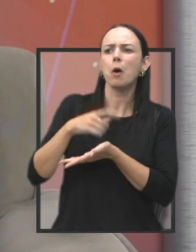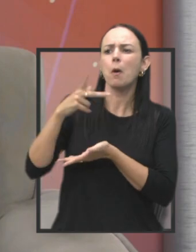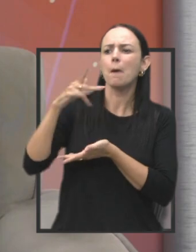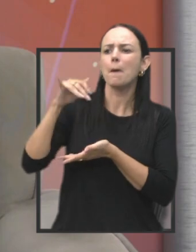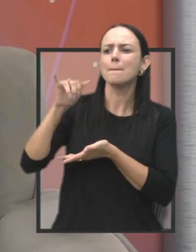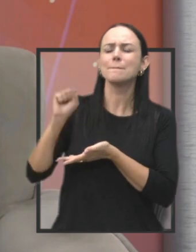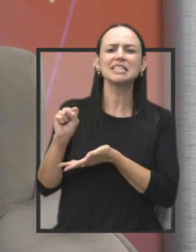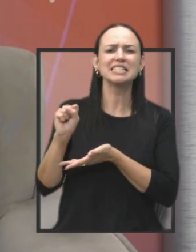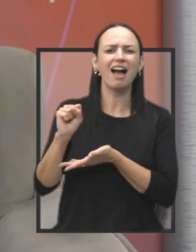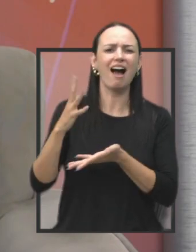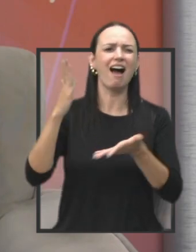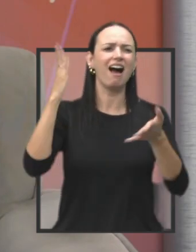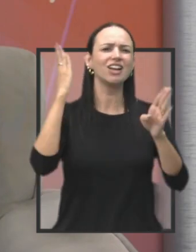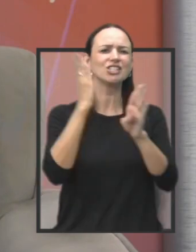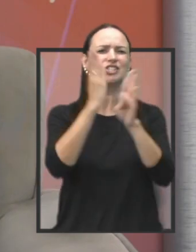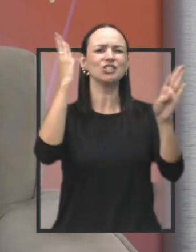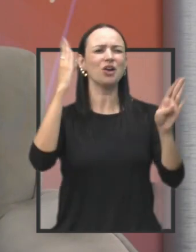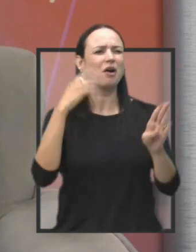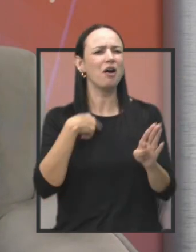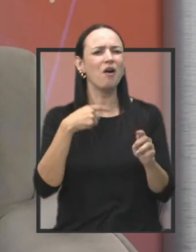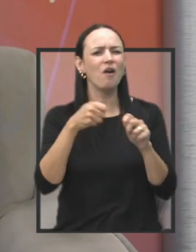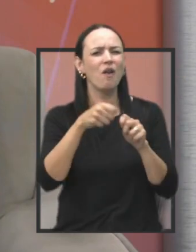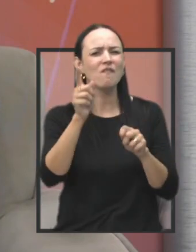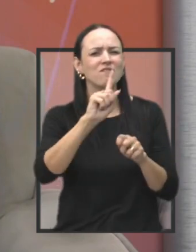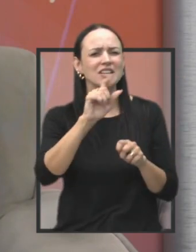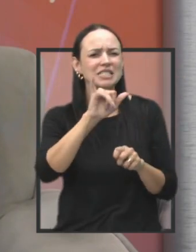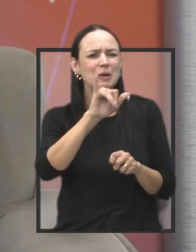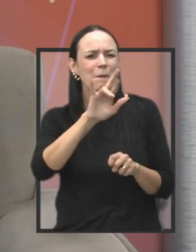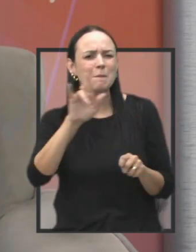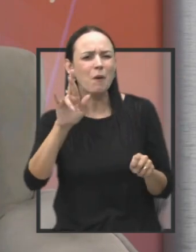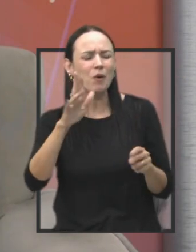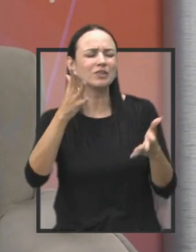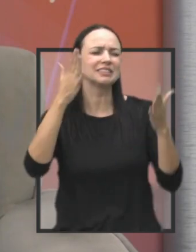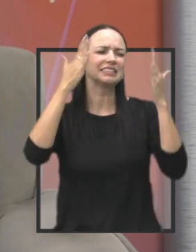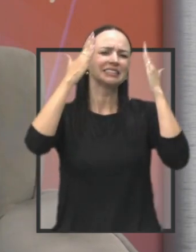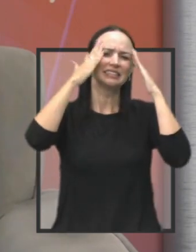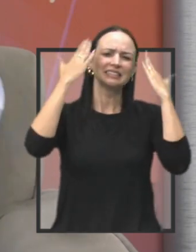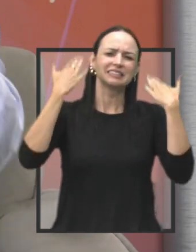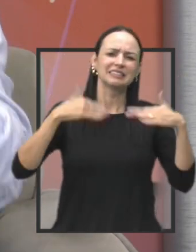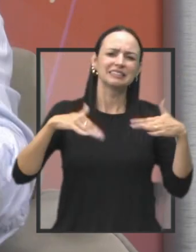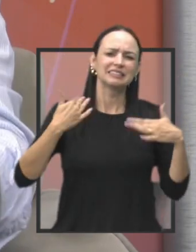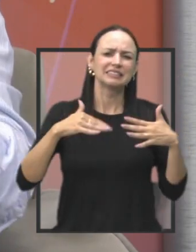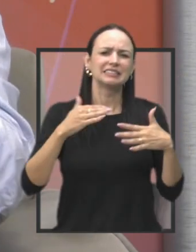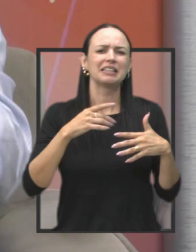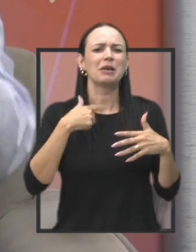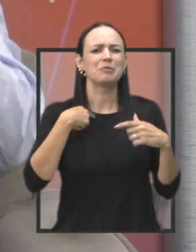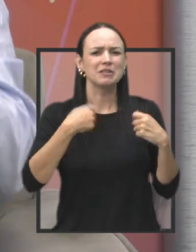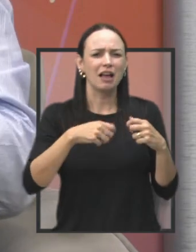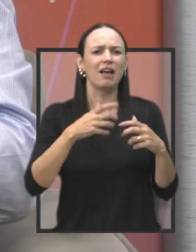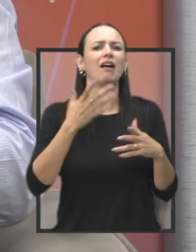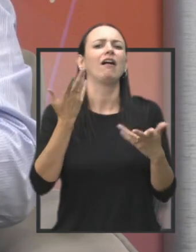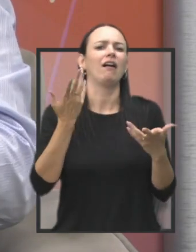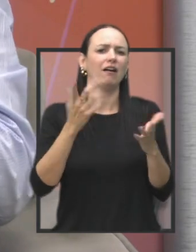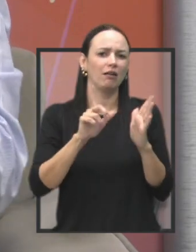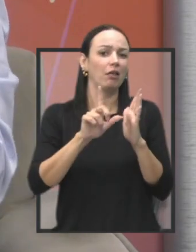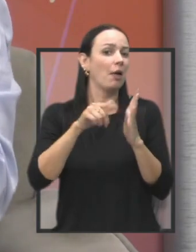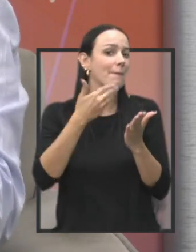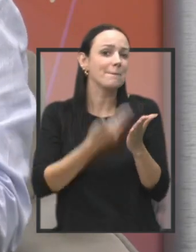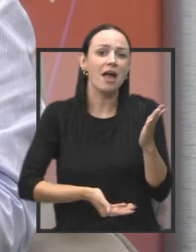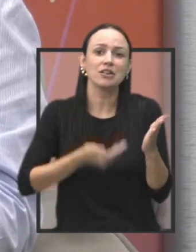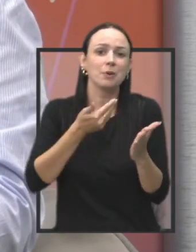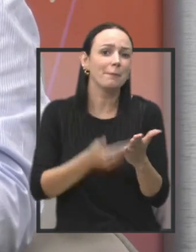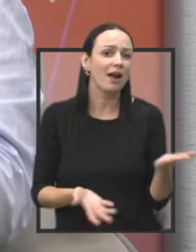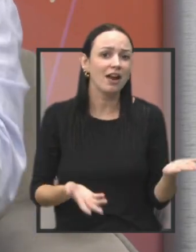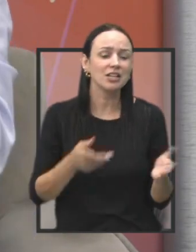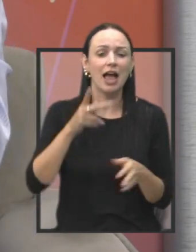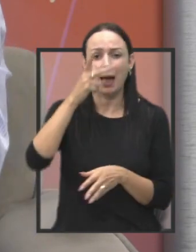ela descobre que tinha que entregar a declaração, não fez, e aí somente com a regularização é que ela recebe. Ela está esperando